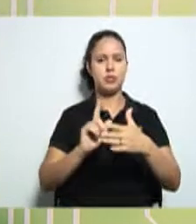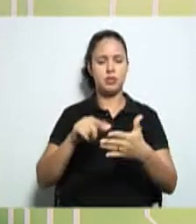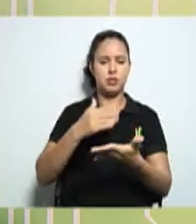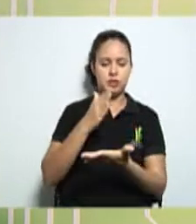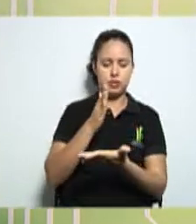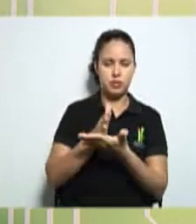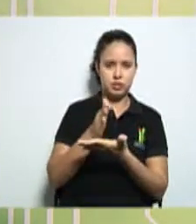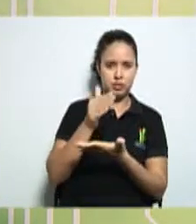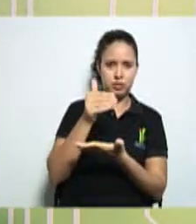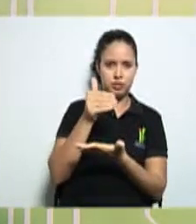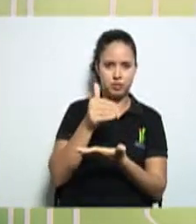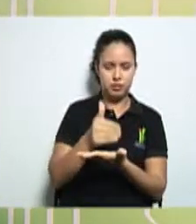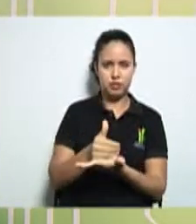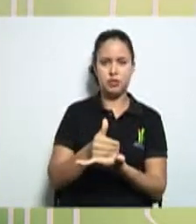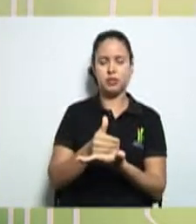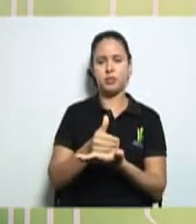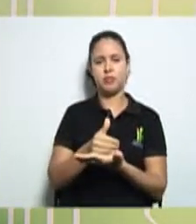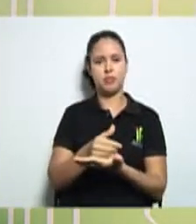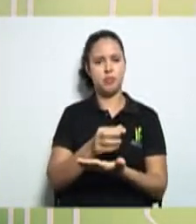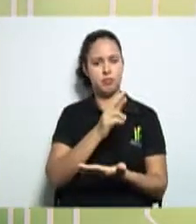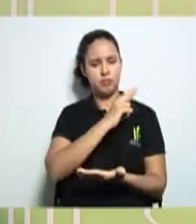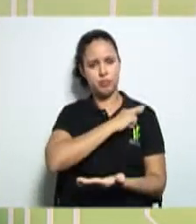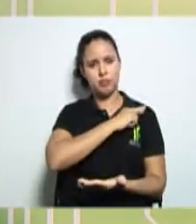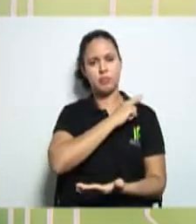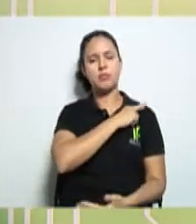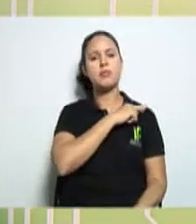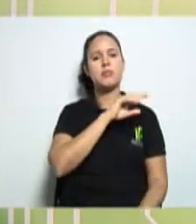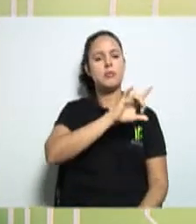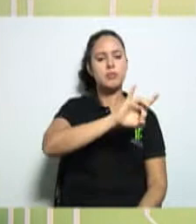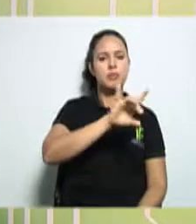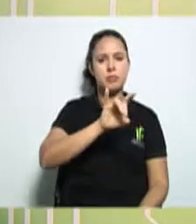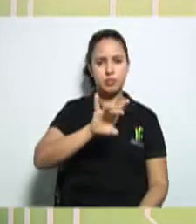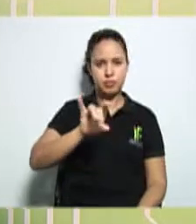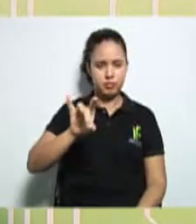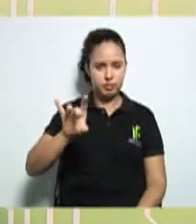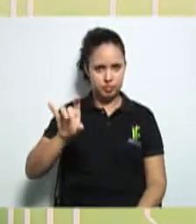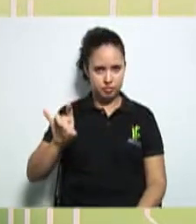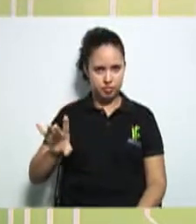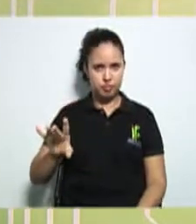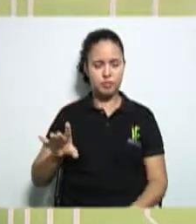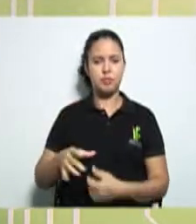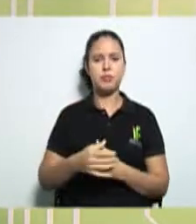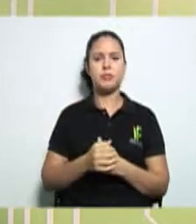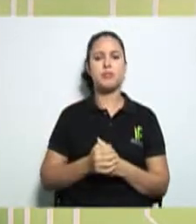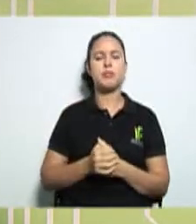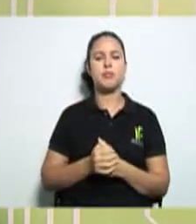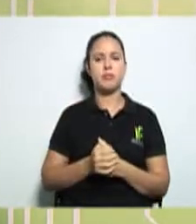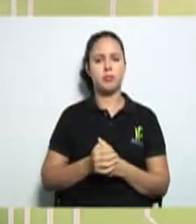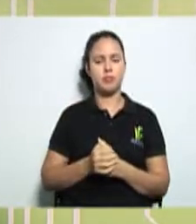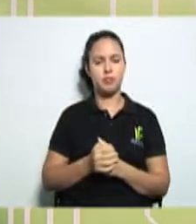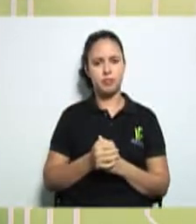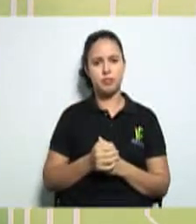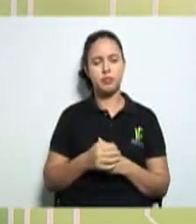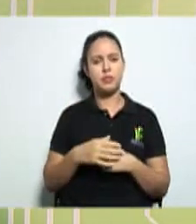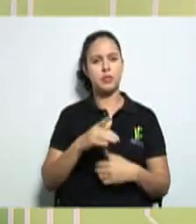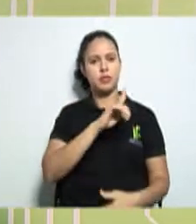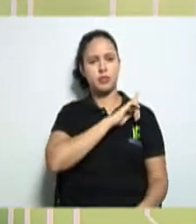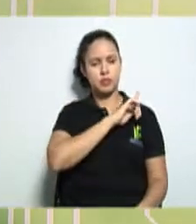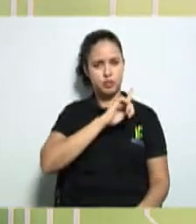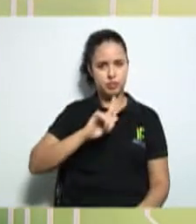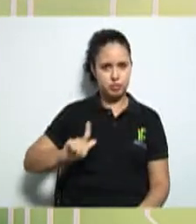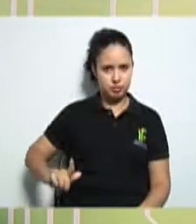aí para saber as responsabilidades de cada um do setor da organização, dos setores. O governo,